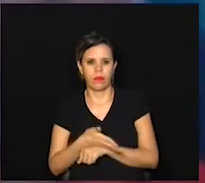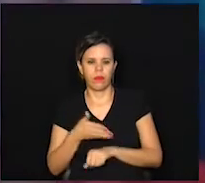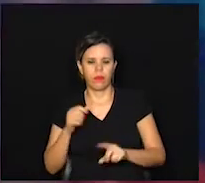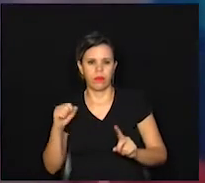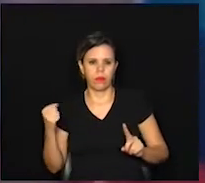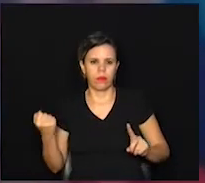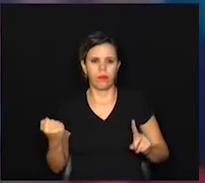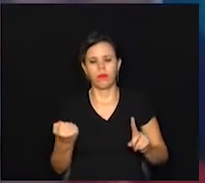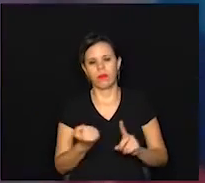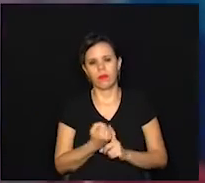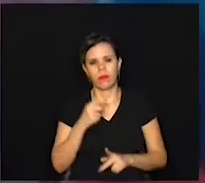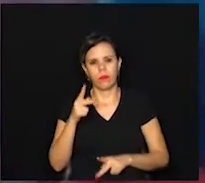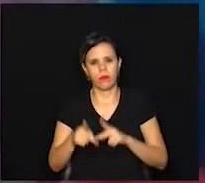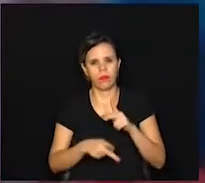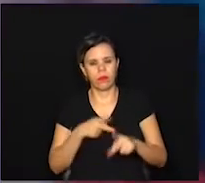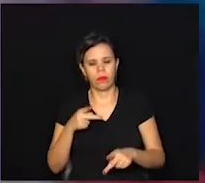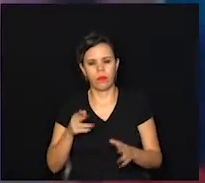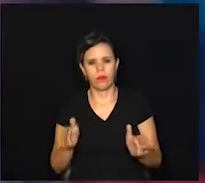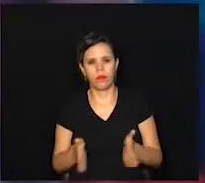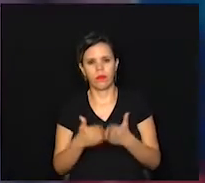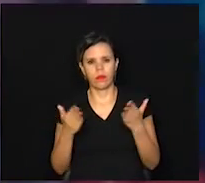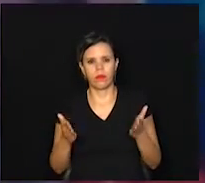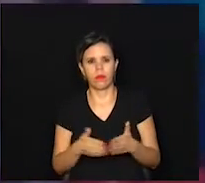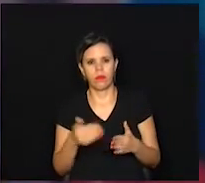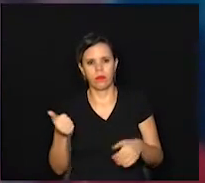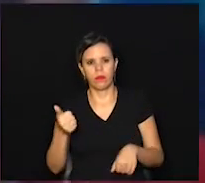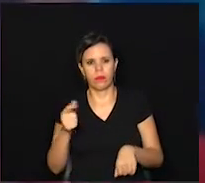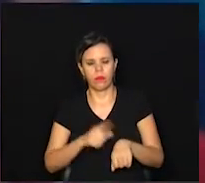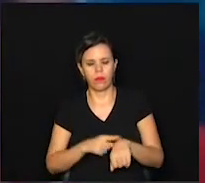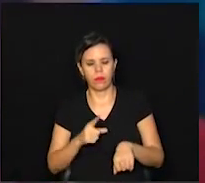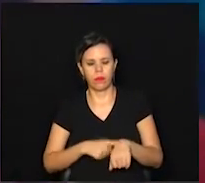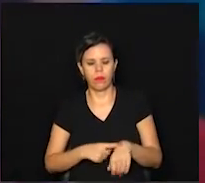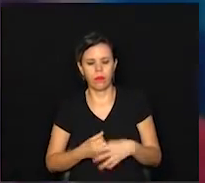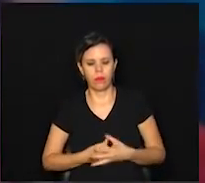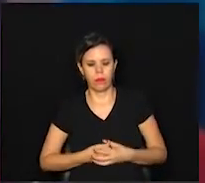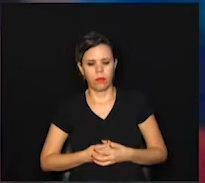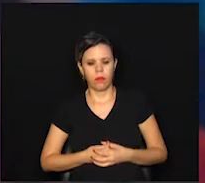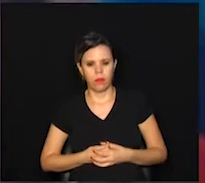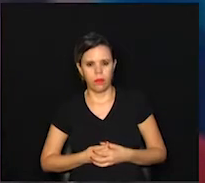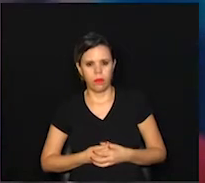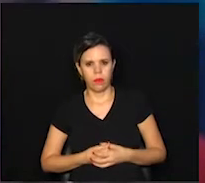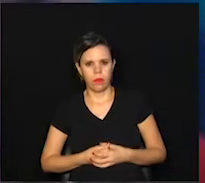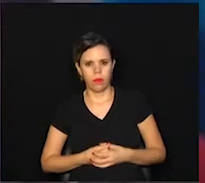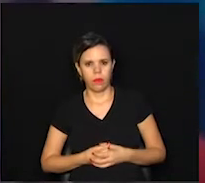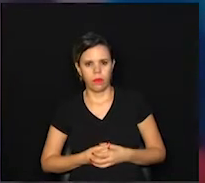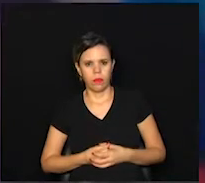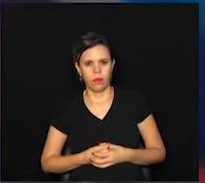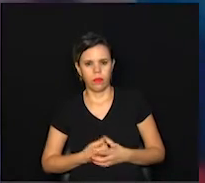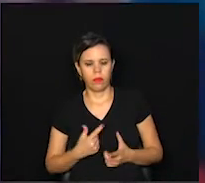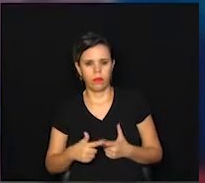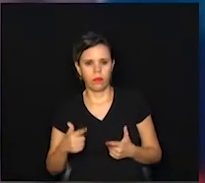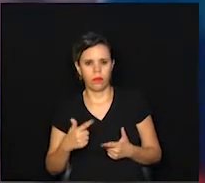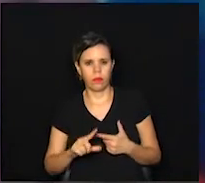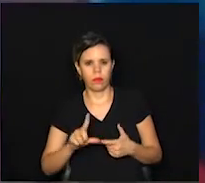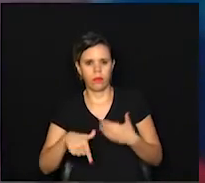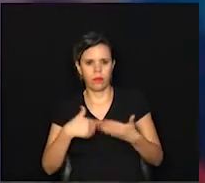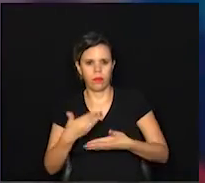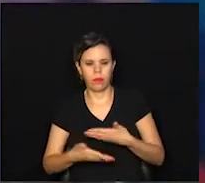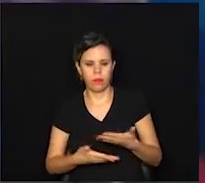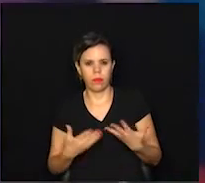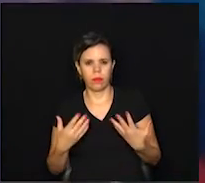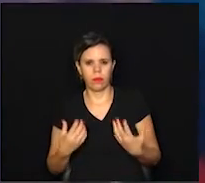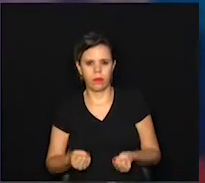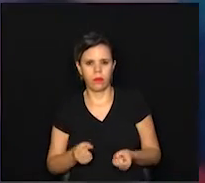muita participação de pessoas da periferia. No primeiro momento, uma certa perplexidade, nas sequências, não,